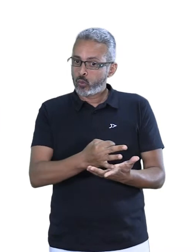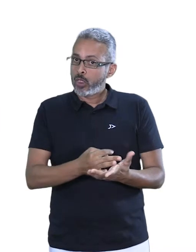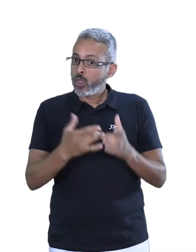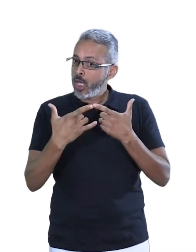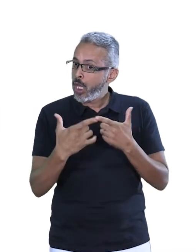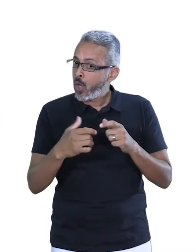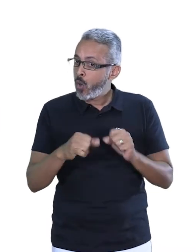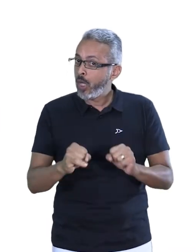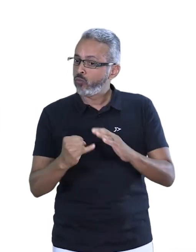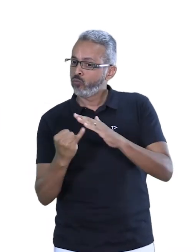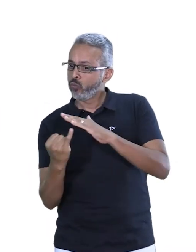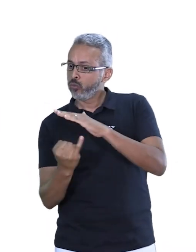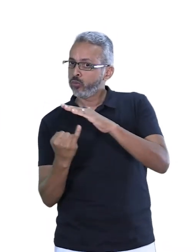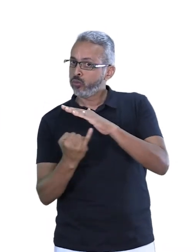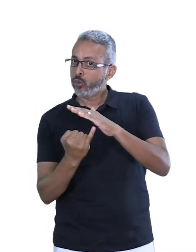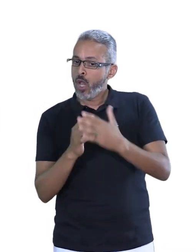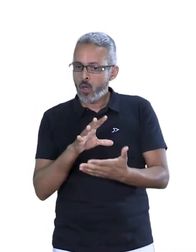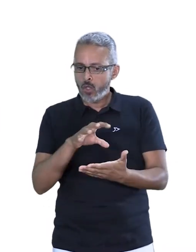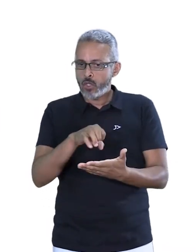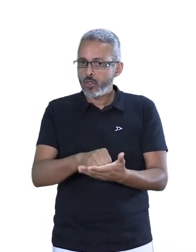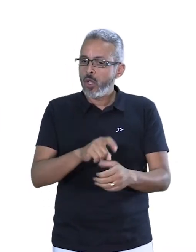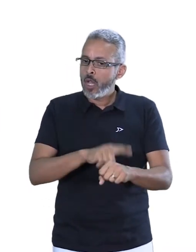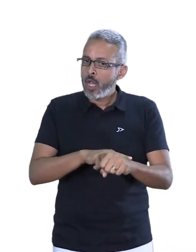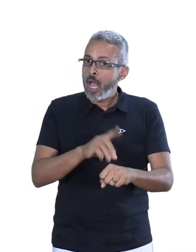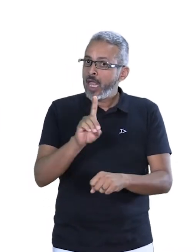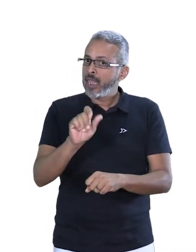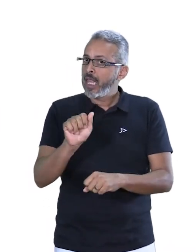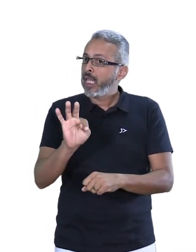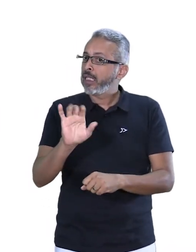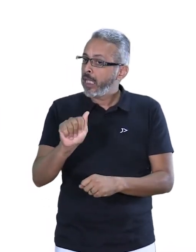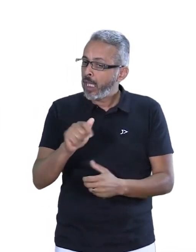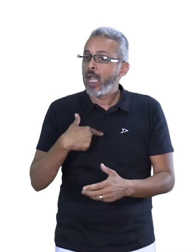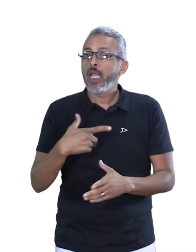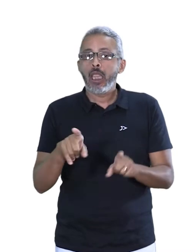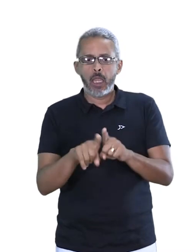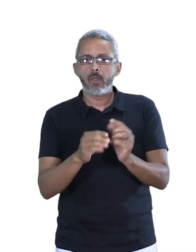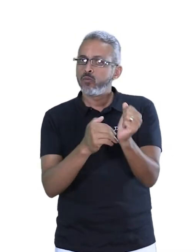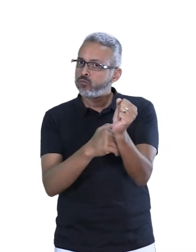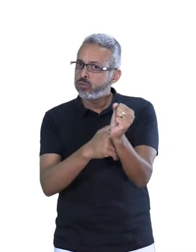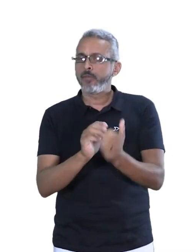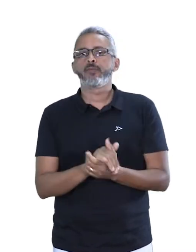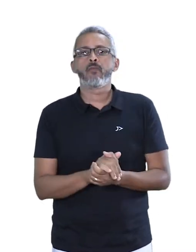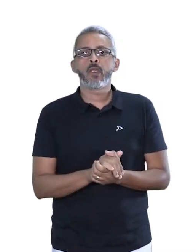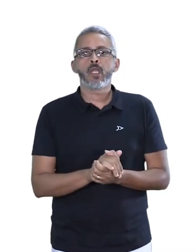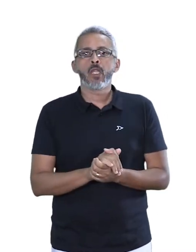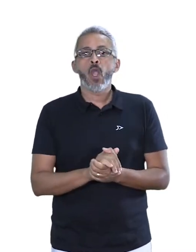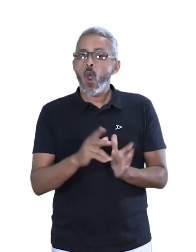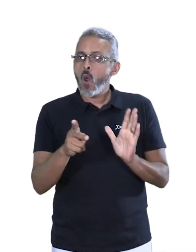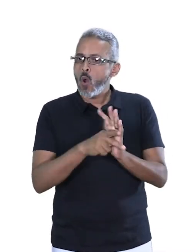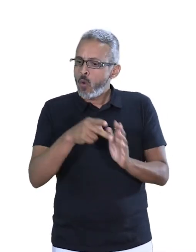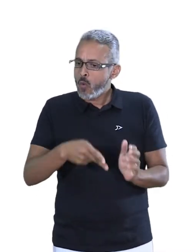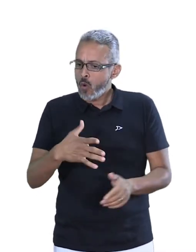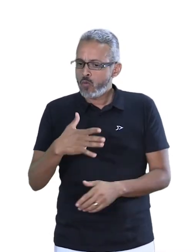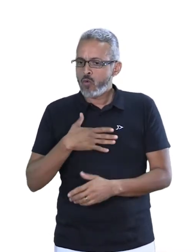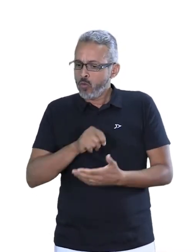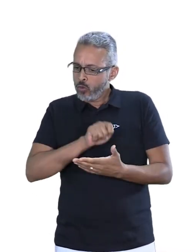linguagem informal, com o registro da data e de caráter confidente, sendo que o próprio escritor